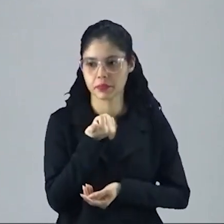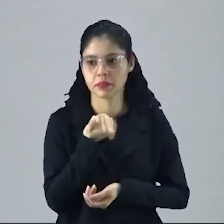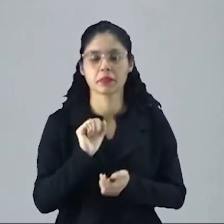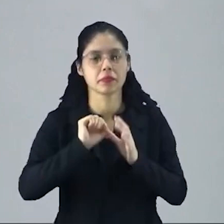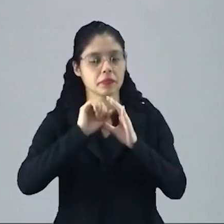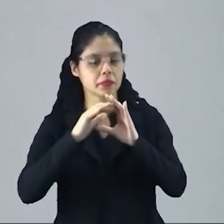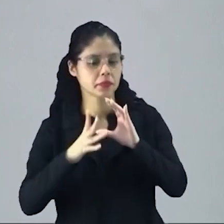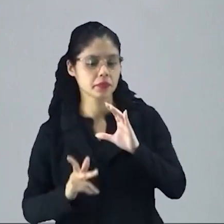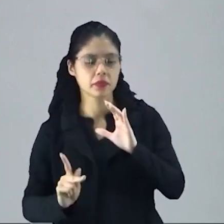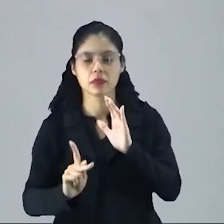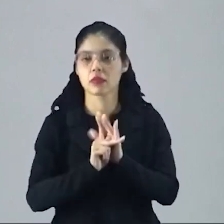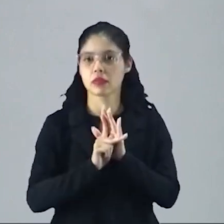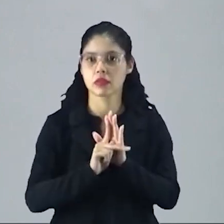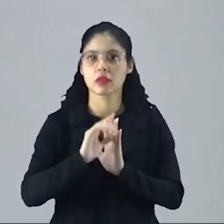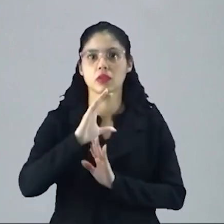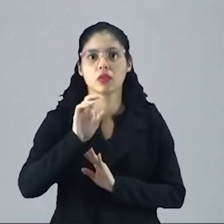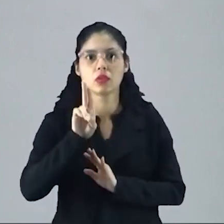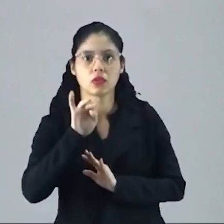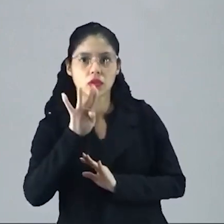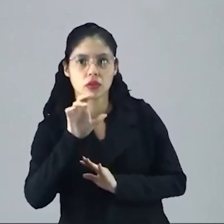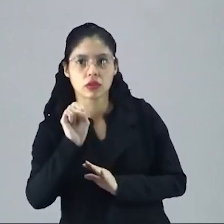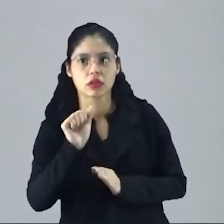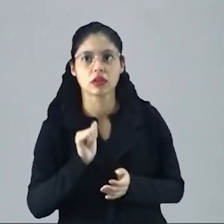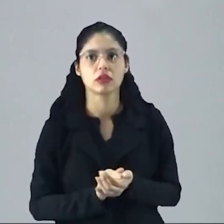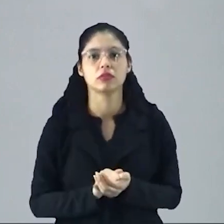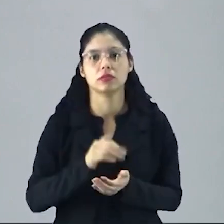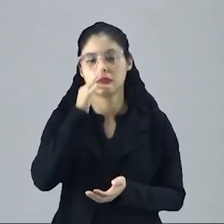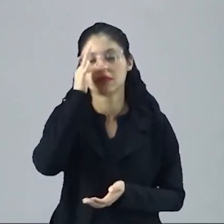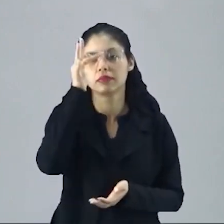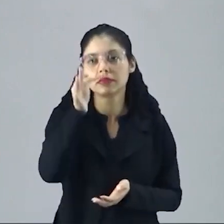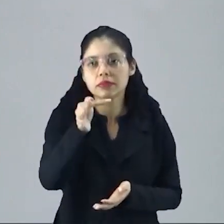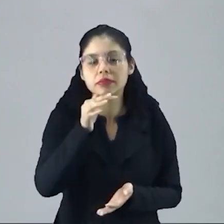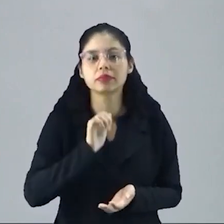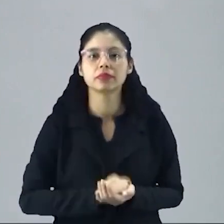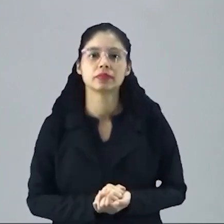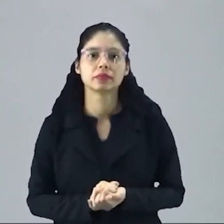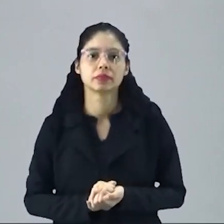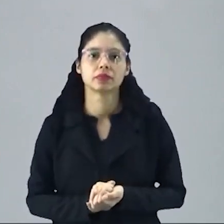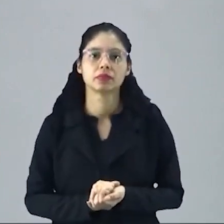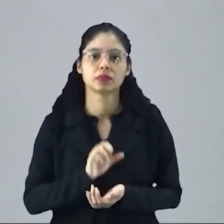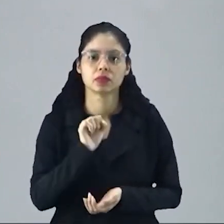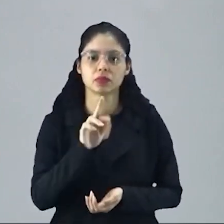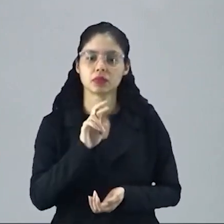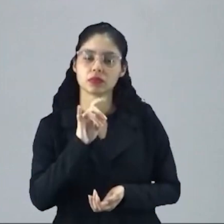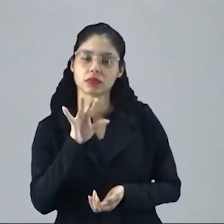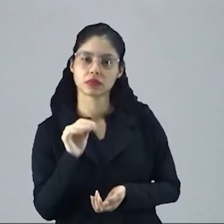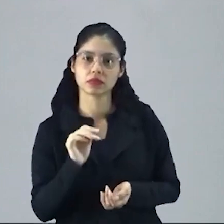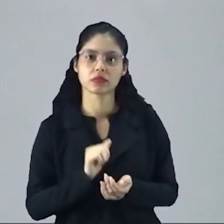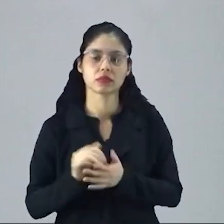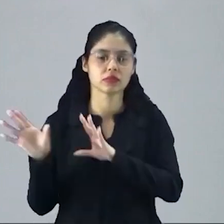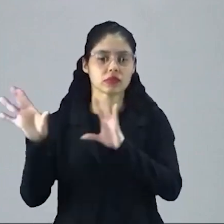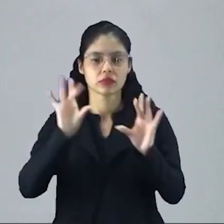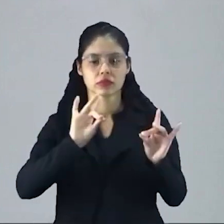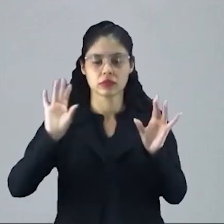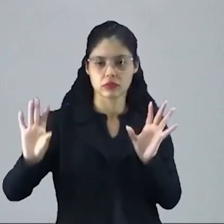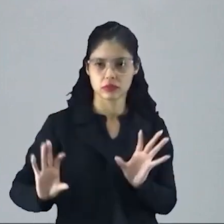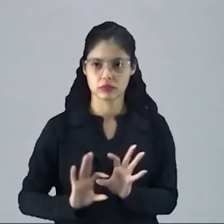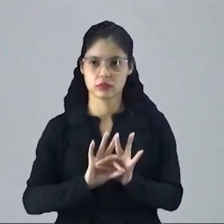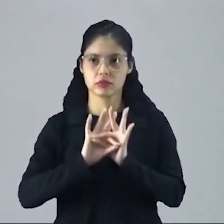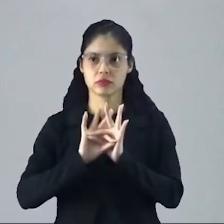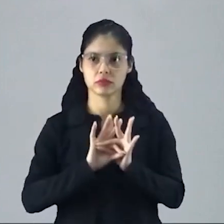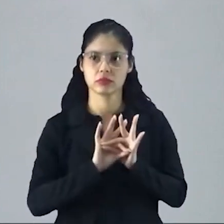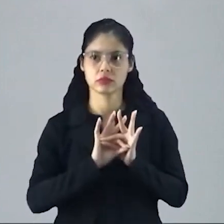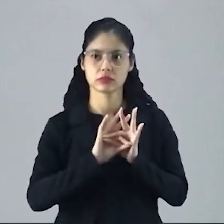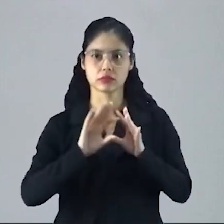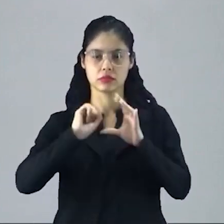as características do cubismo, do futurismo, do surrealismo e trouxeram isso, absorveram